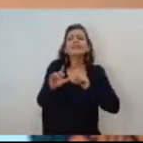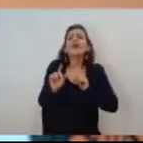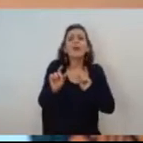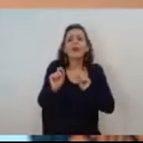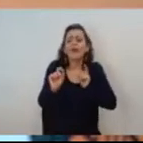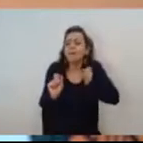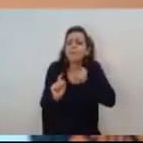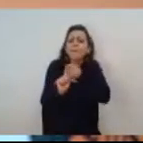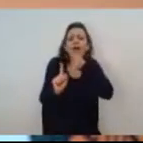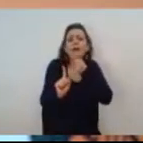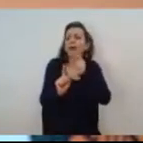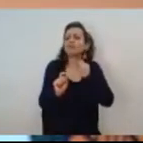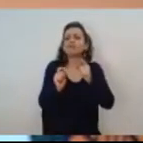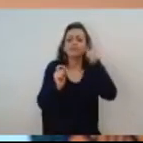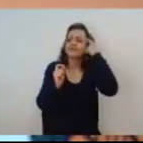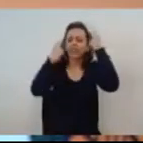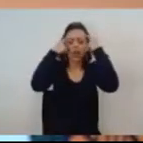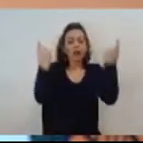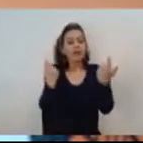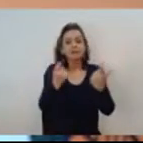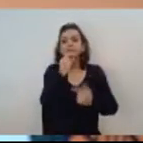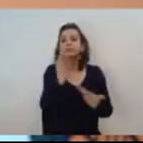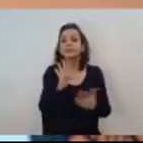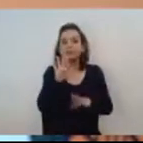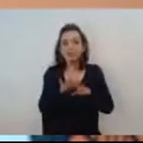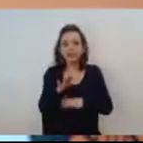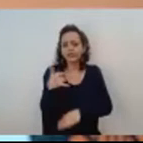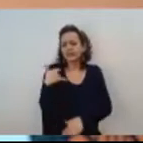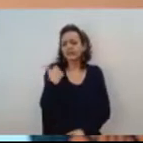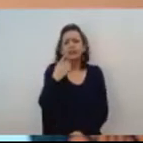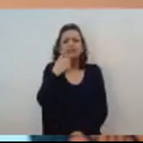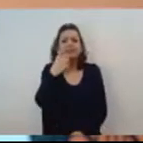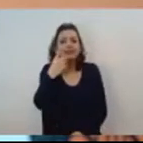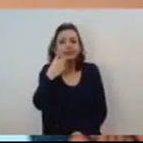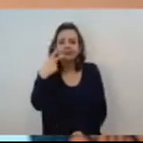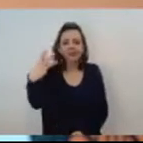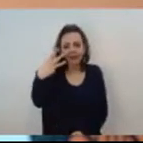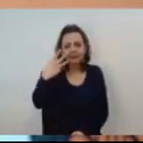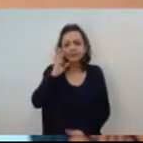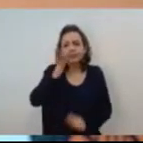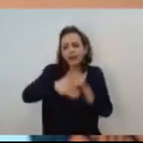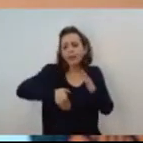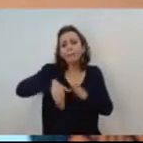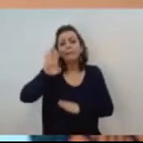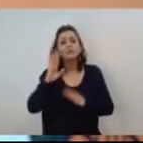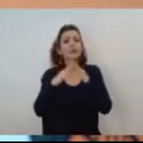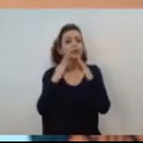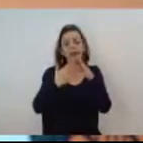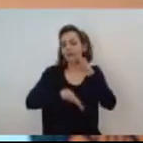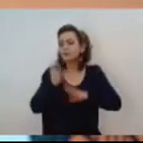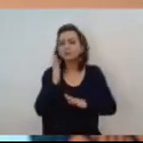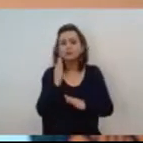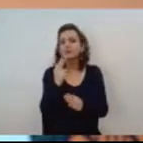são expulsos é de casa aos 13 anos que não têm oportunidade de acesso principalmente no ambiente escolar né